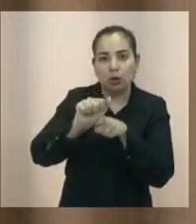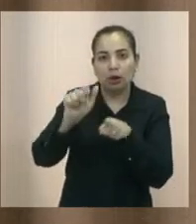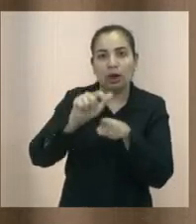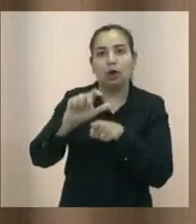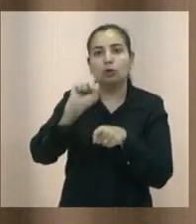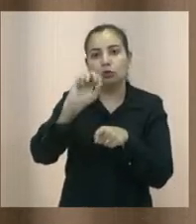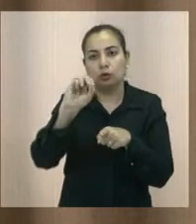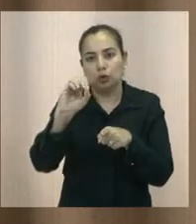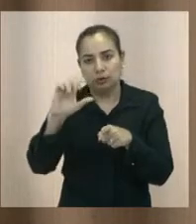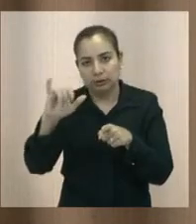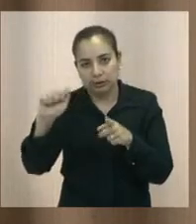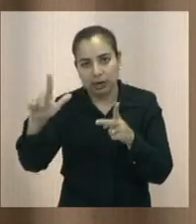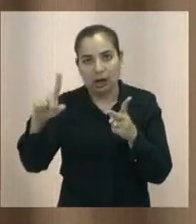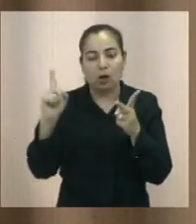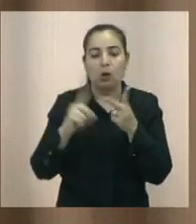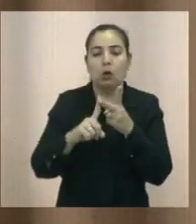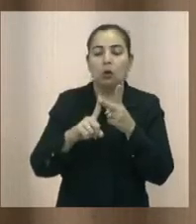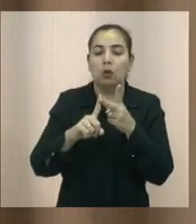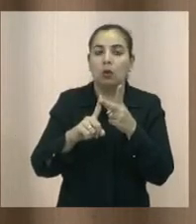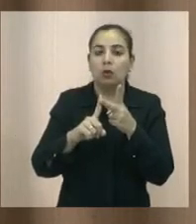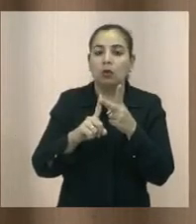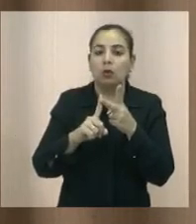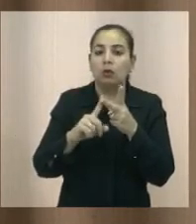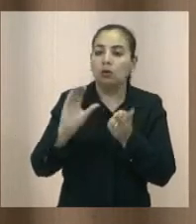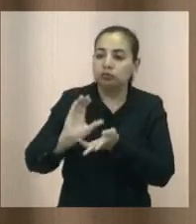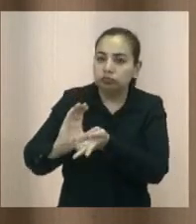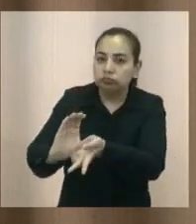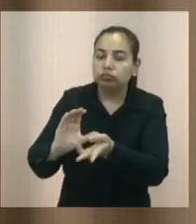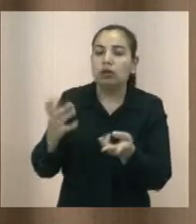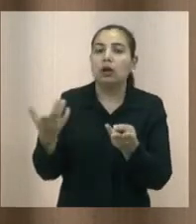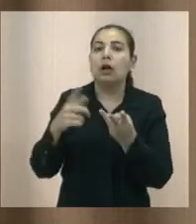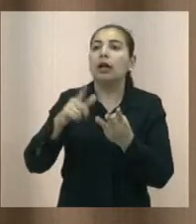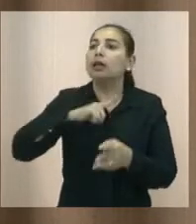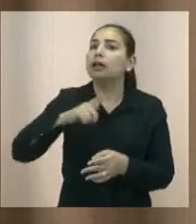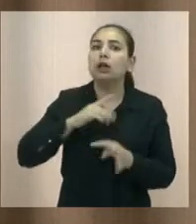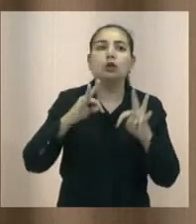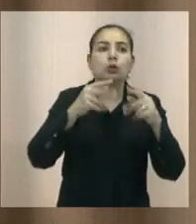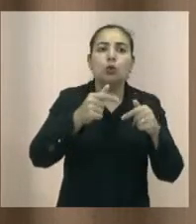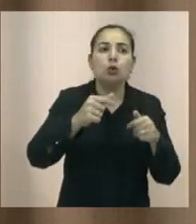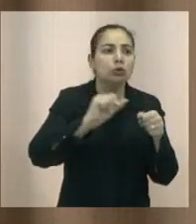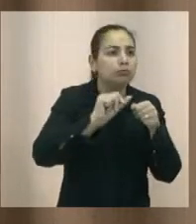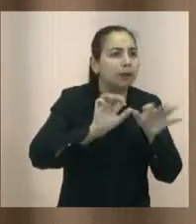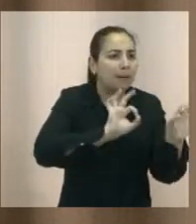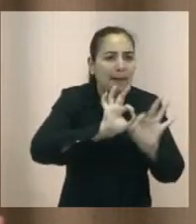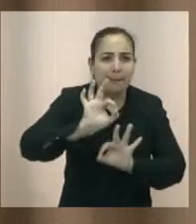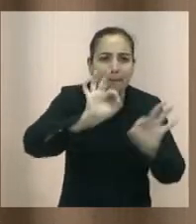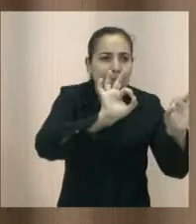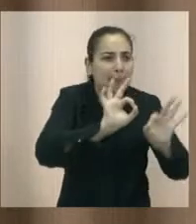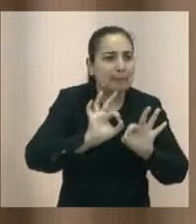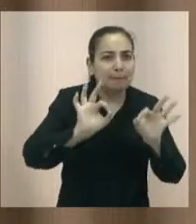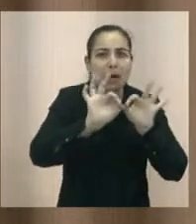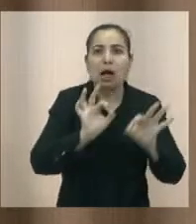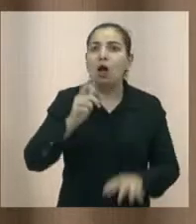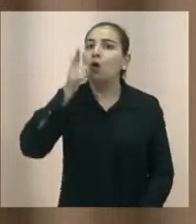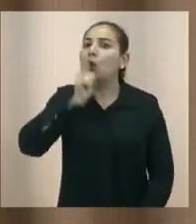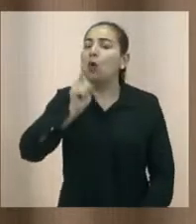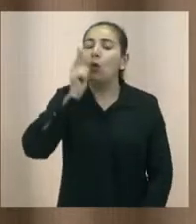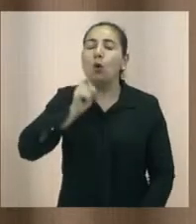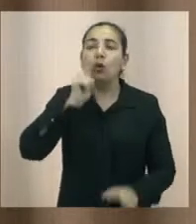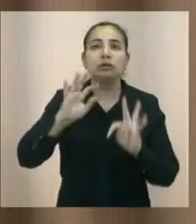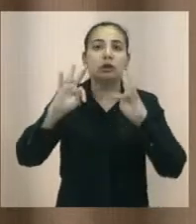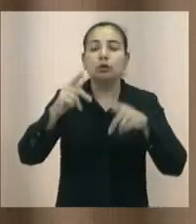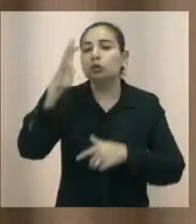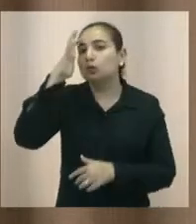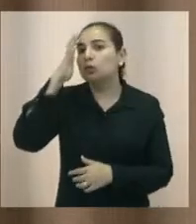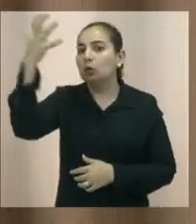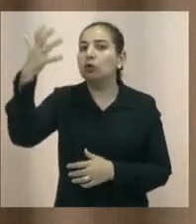uma indenização, como uma melhor resposta e mais rápida resposta da população, sem entrar com qualquer ação. Não entramos com nenhuma